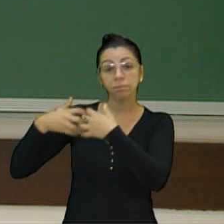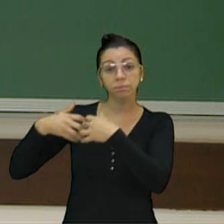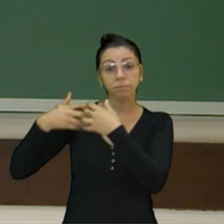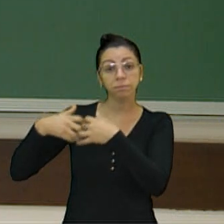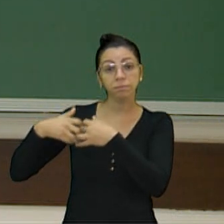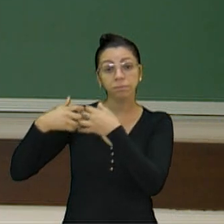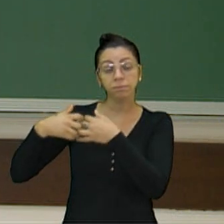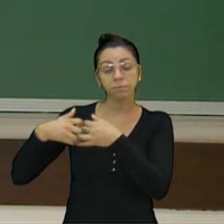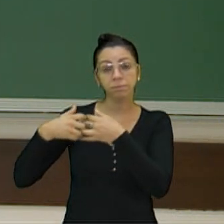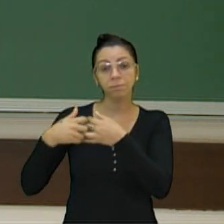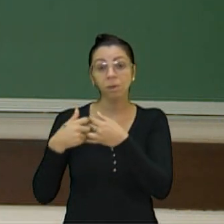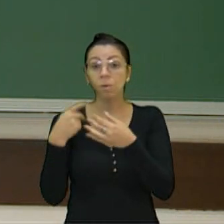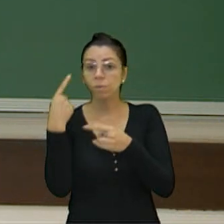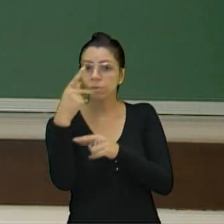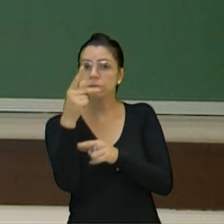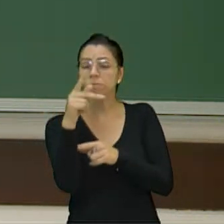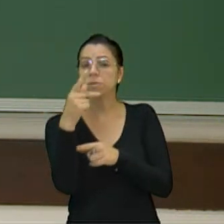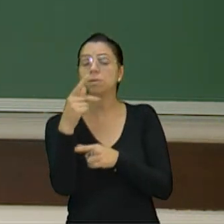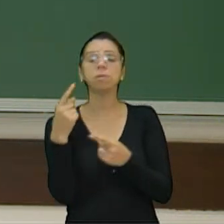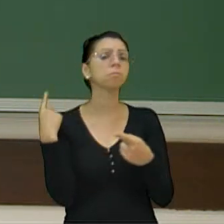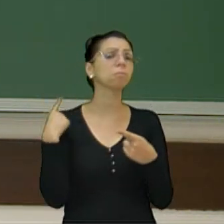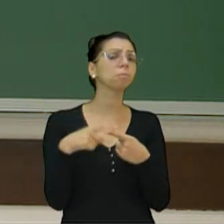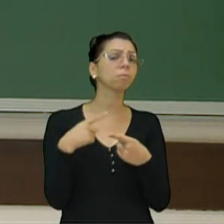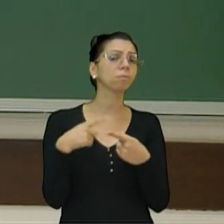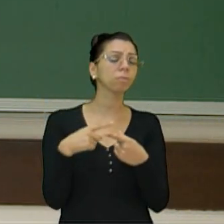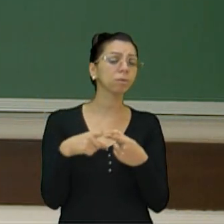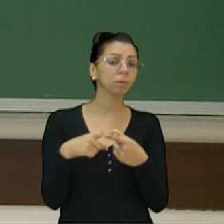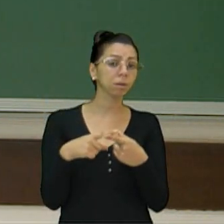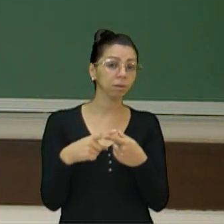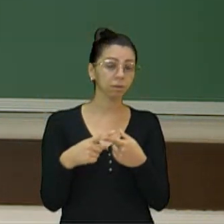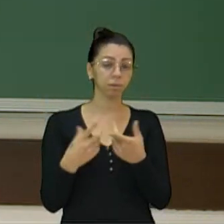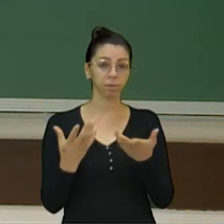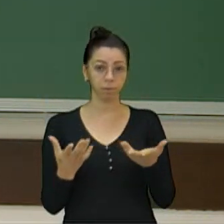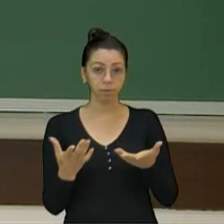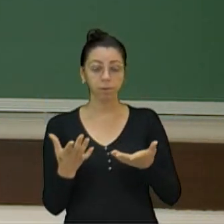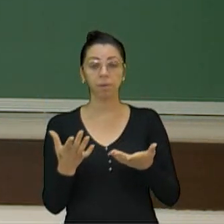o comercial de televisão favorito de vocês e por quê? A galera que tem